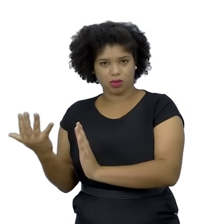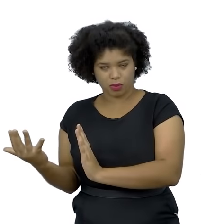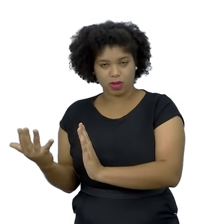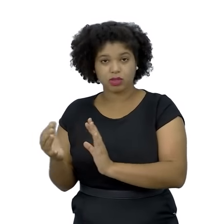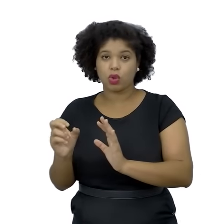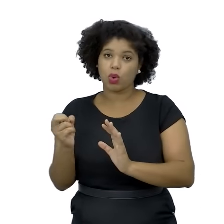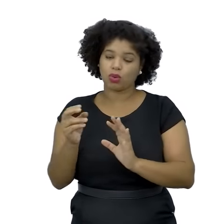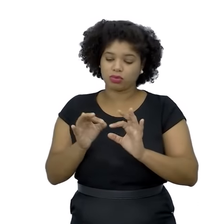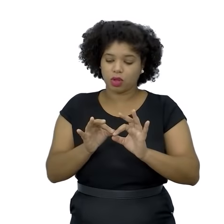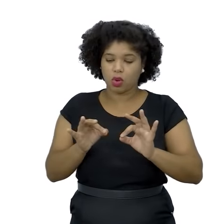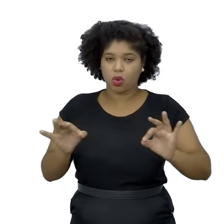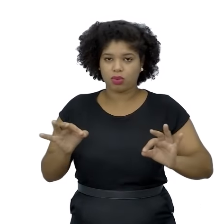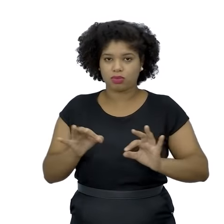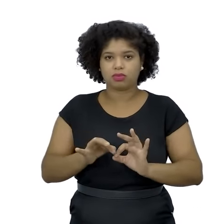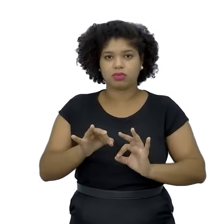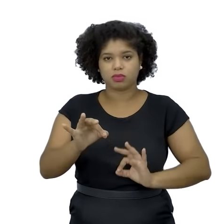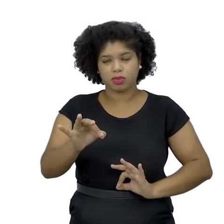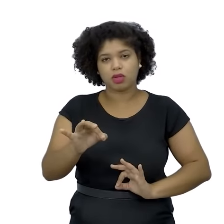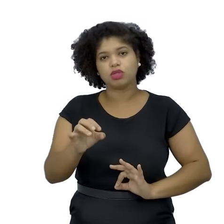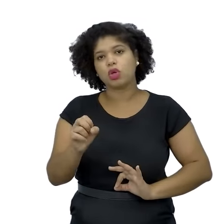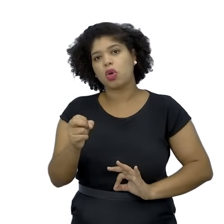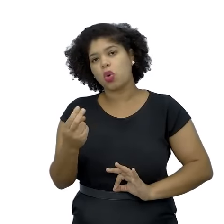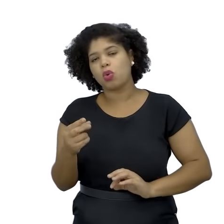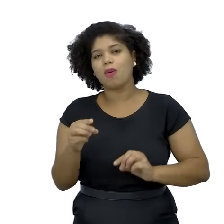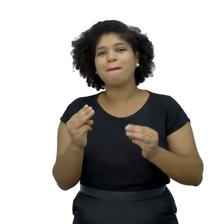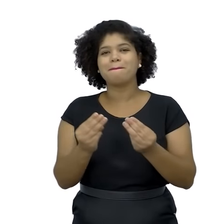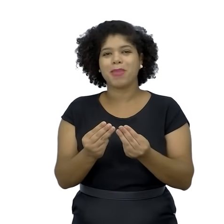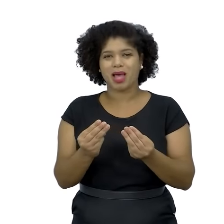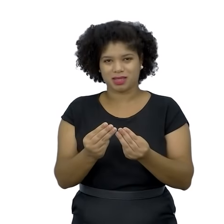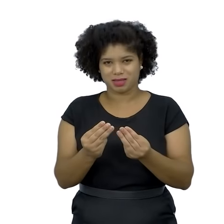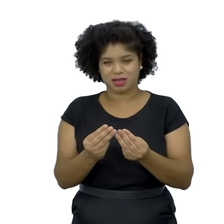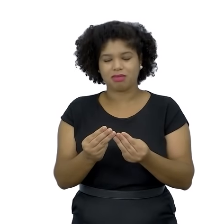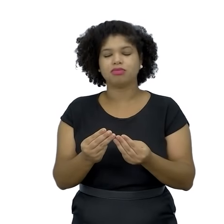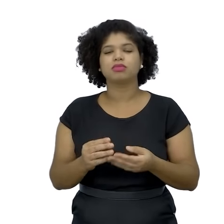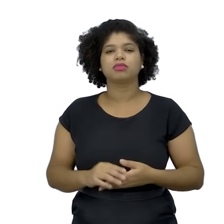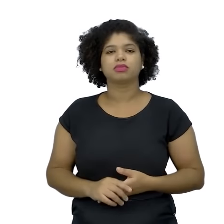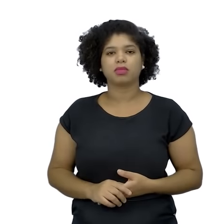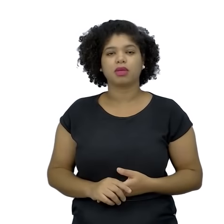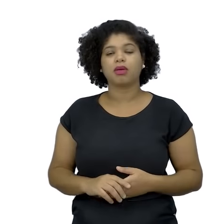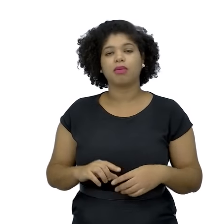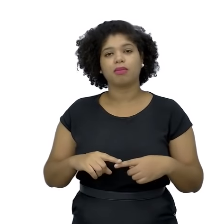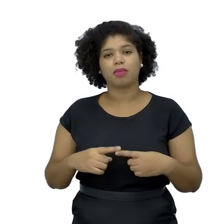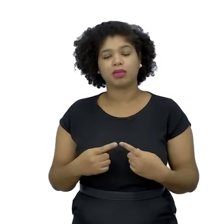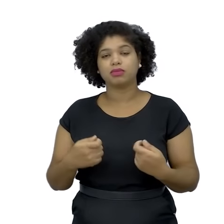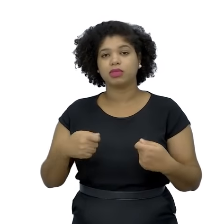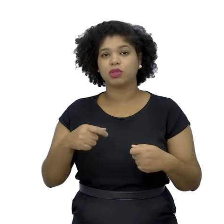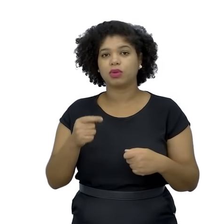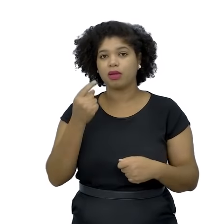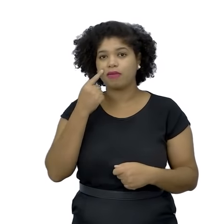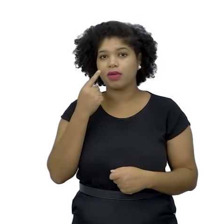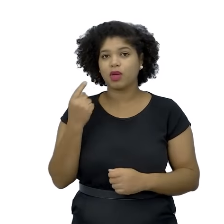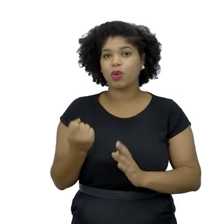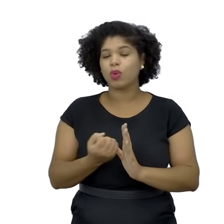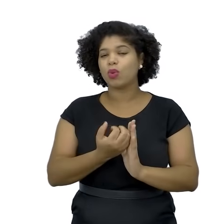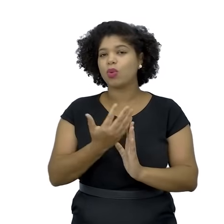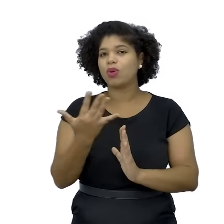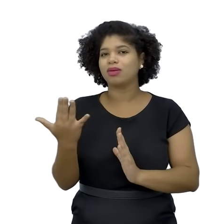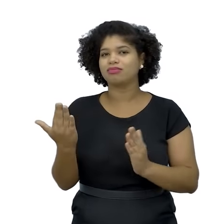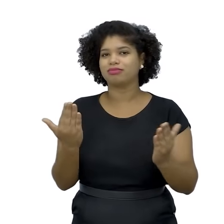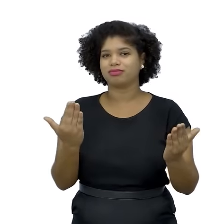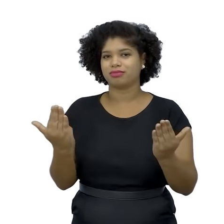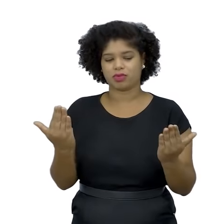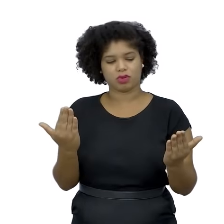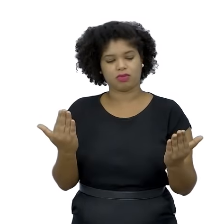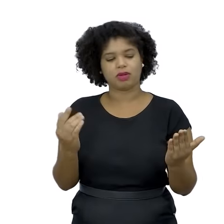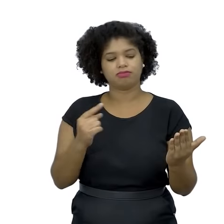comprimentos, massas e etc., exigindo-se apresentar um parâmetro de comparação, ou seja,